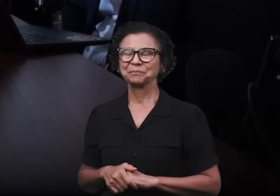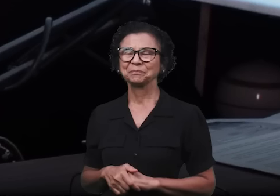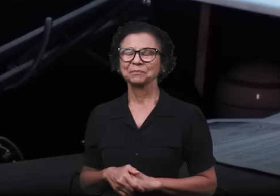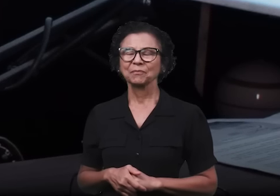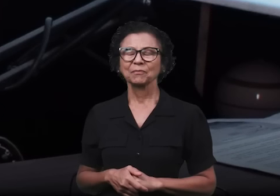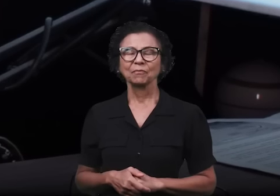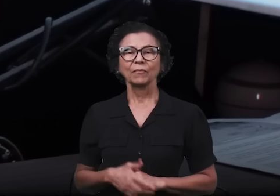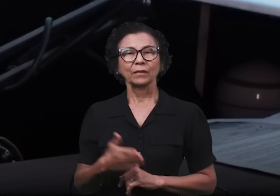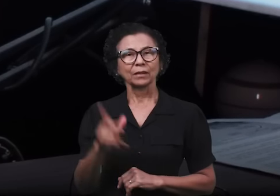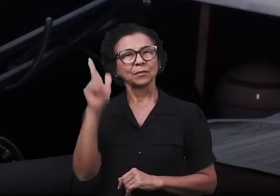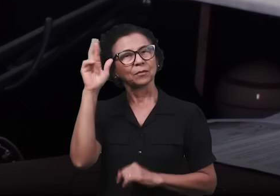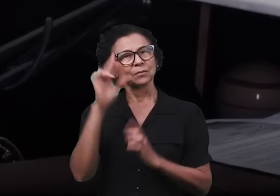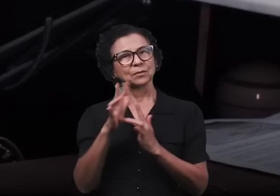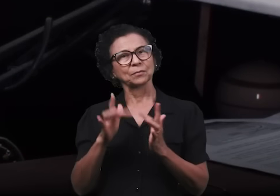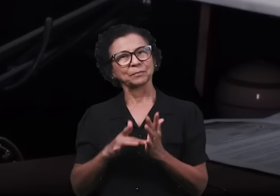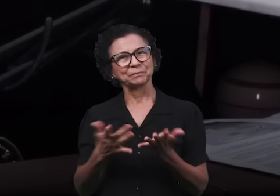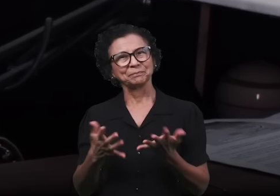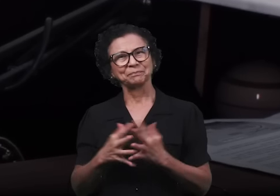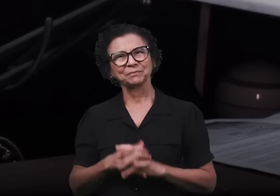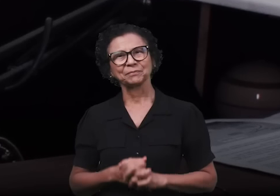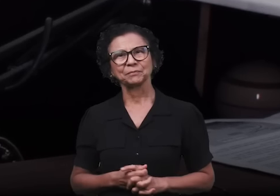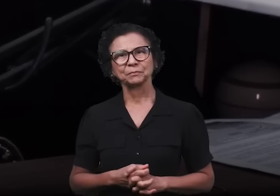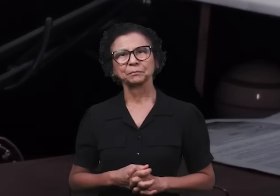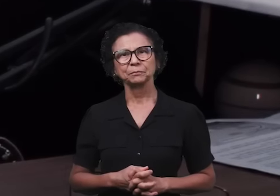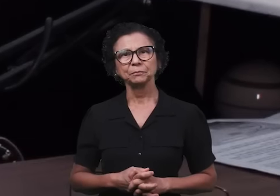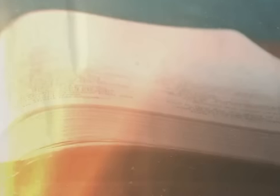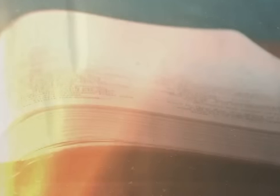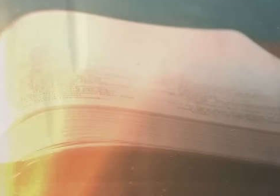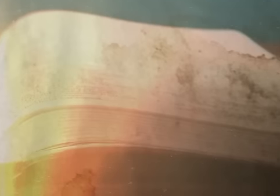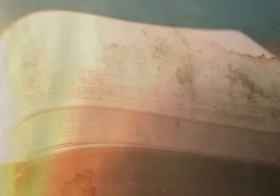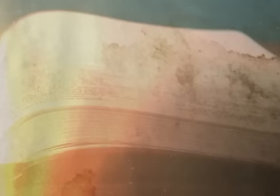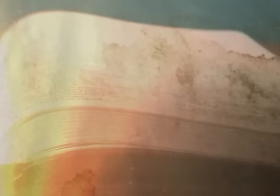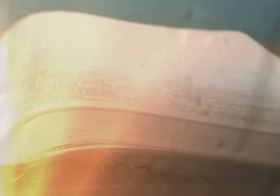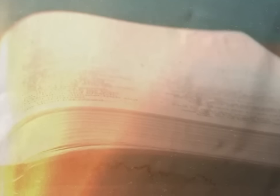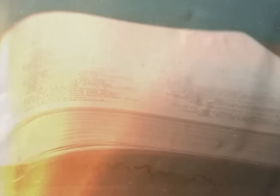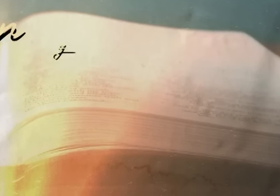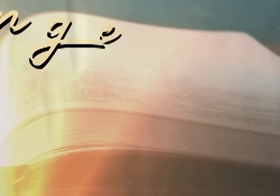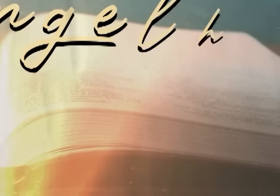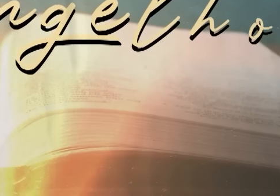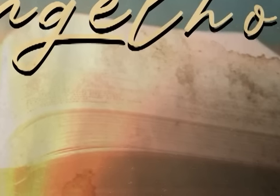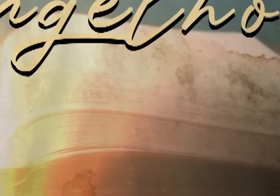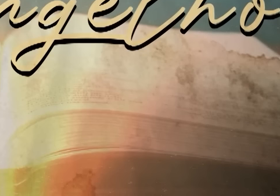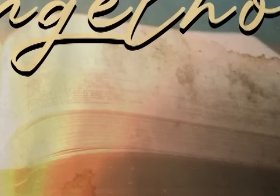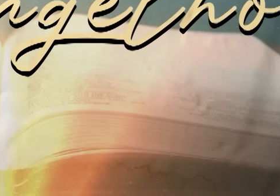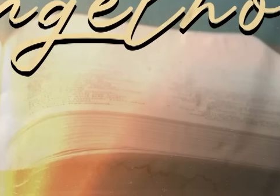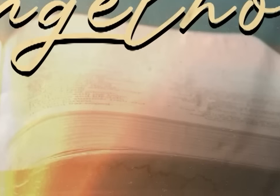Despedir de você também com a paz do Senhor Jesus.